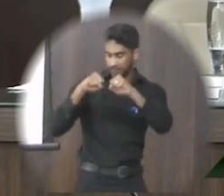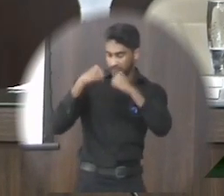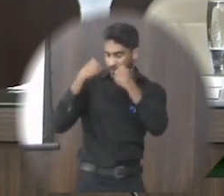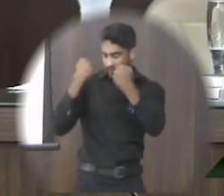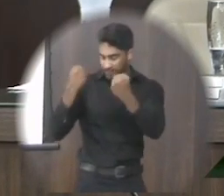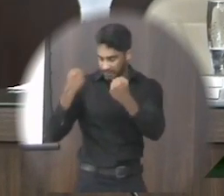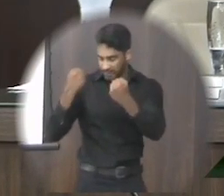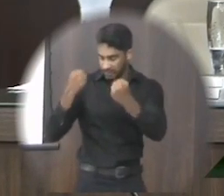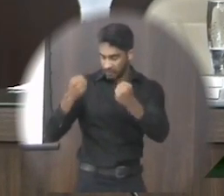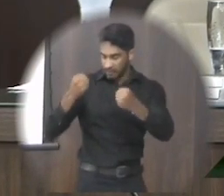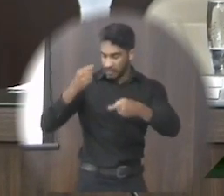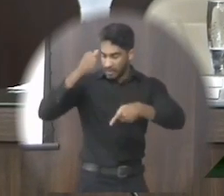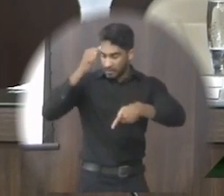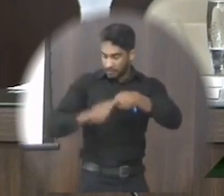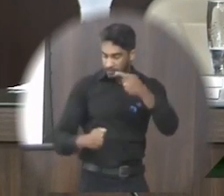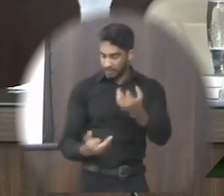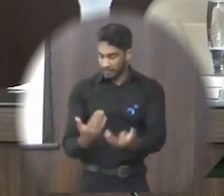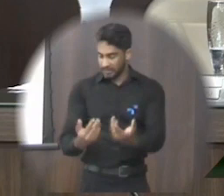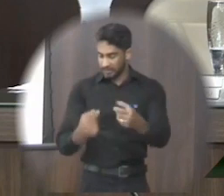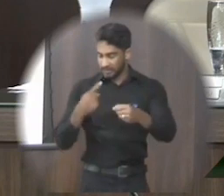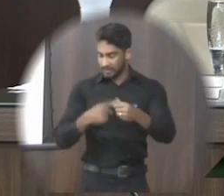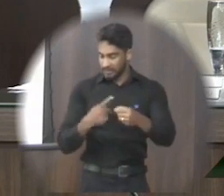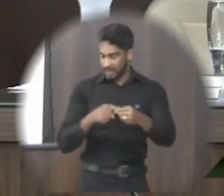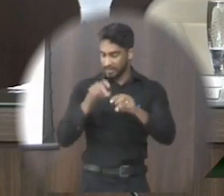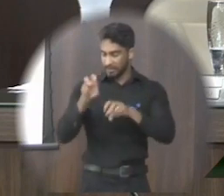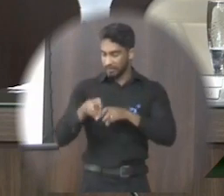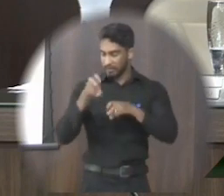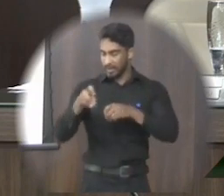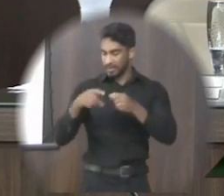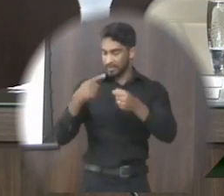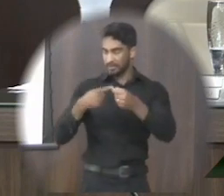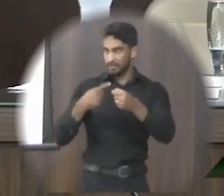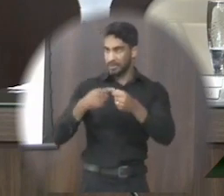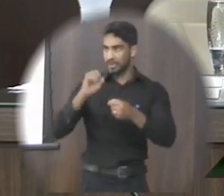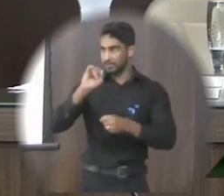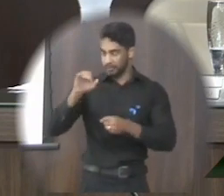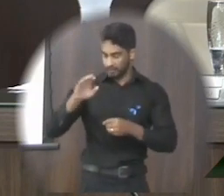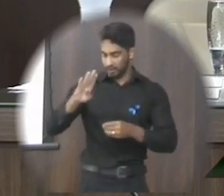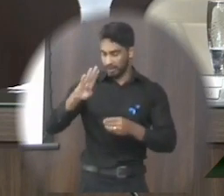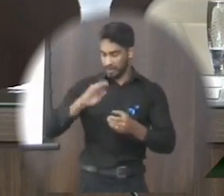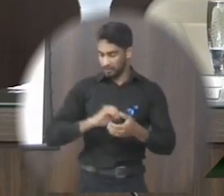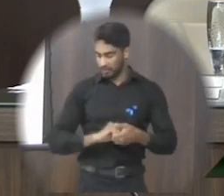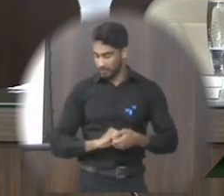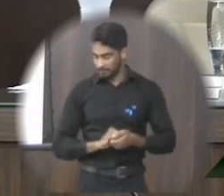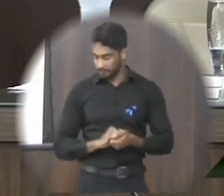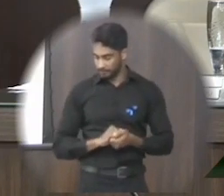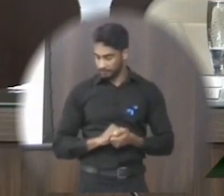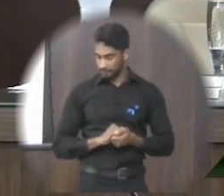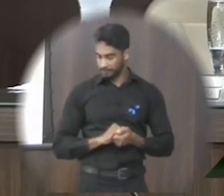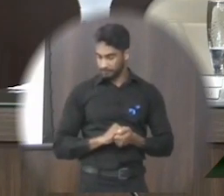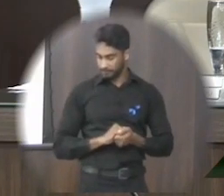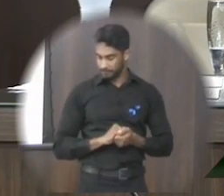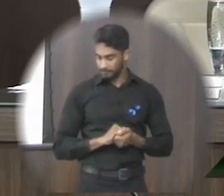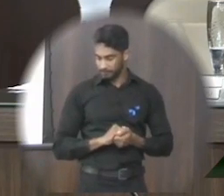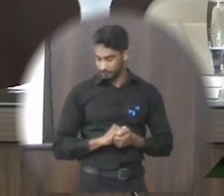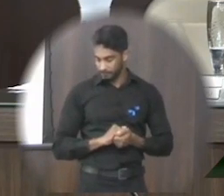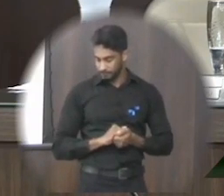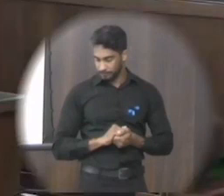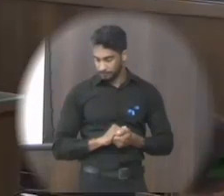à Prática de Queimadas Urbanas e Rurais no município de Janaúba e da outras providências.